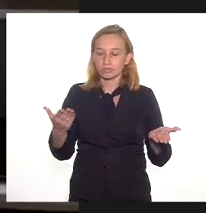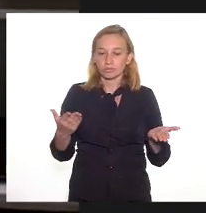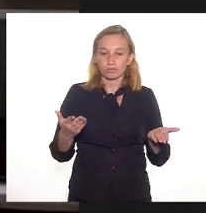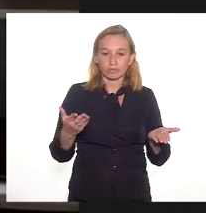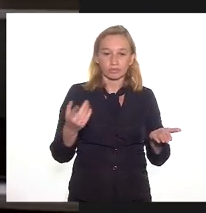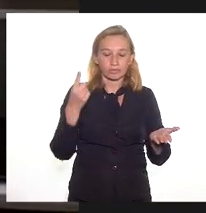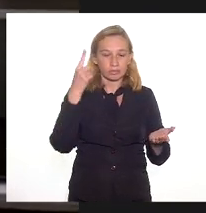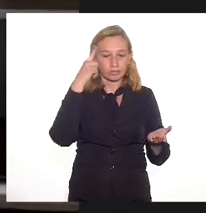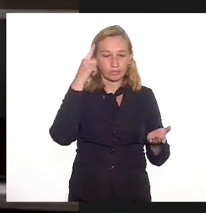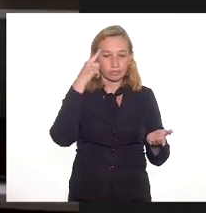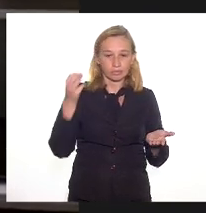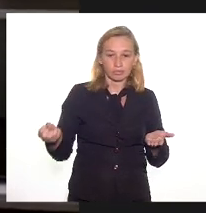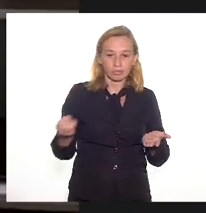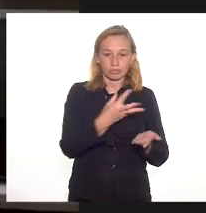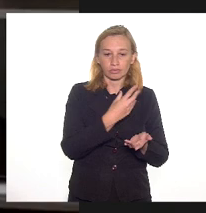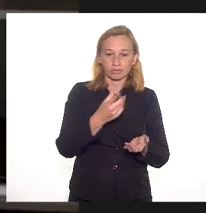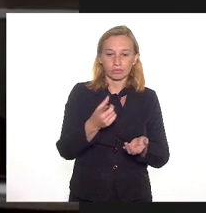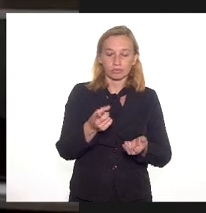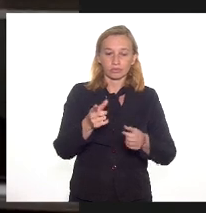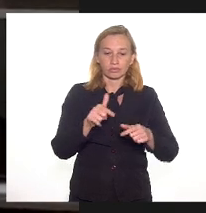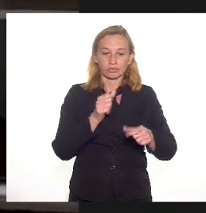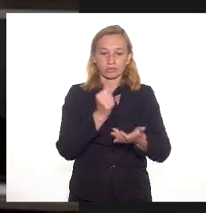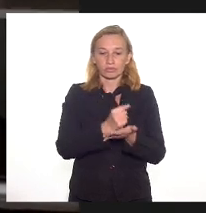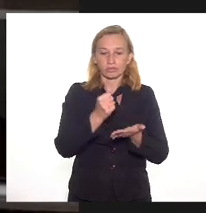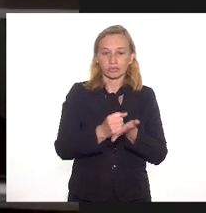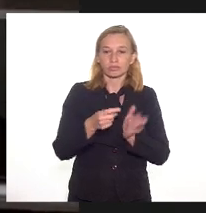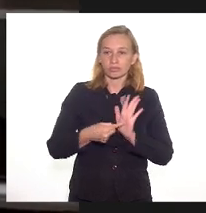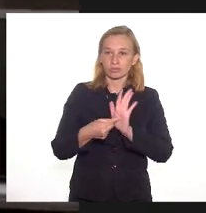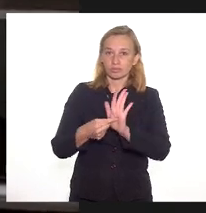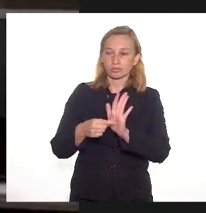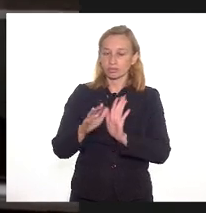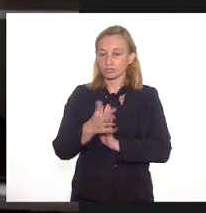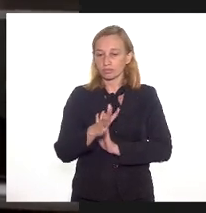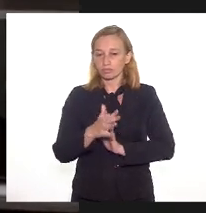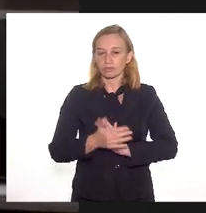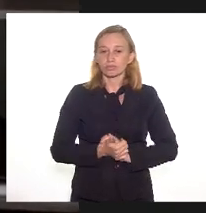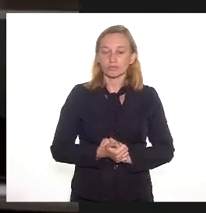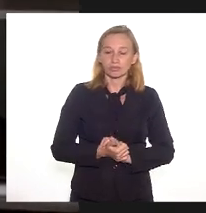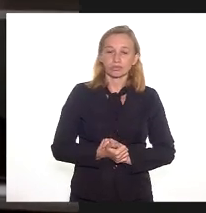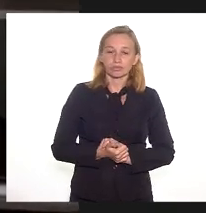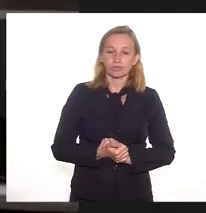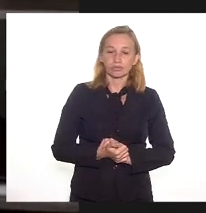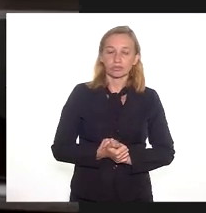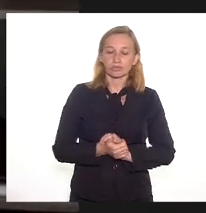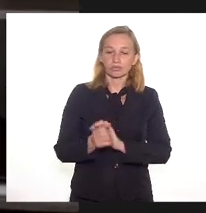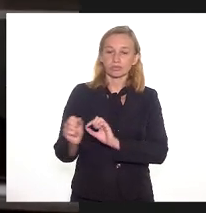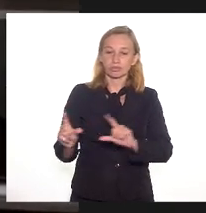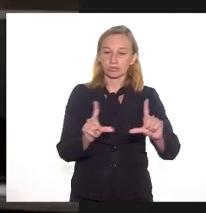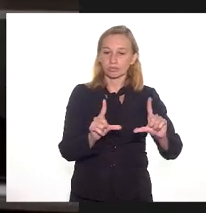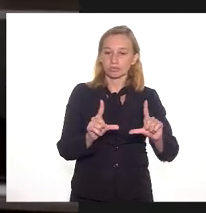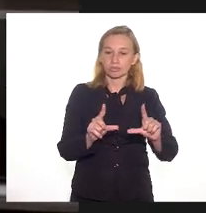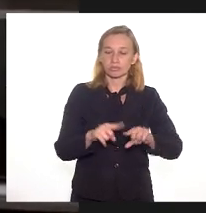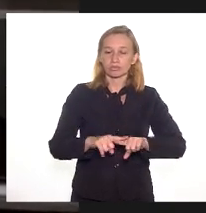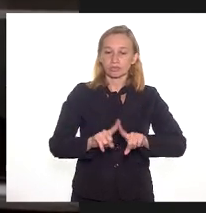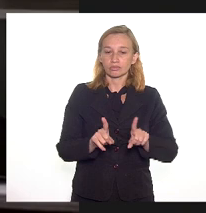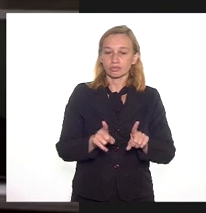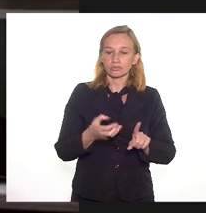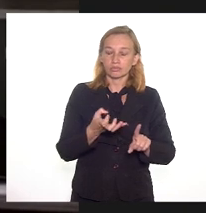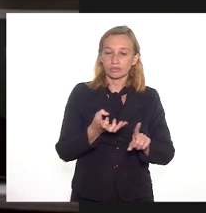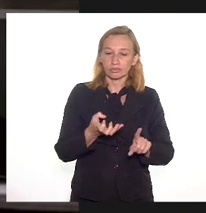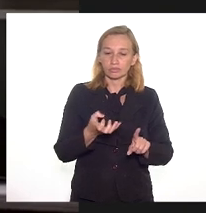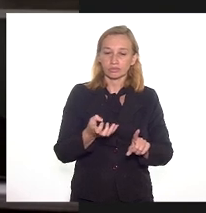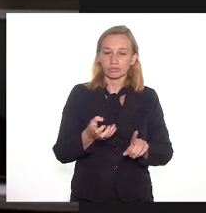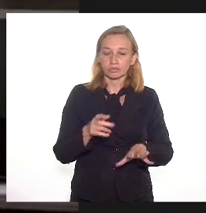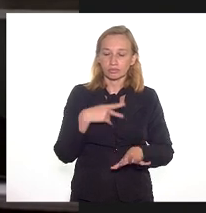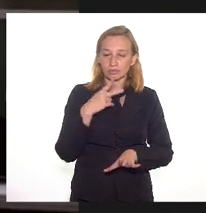expectativa de novas contratações? Você mostrou ali mais ou menos um. Né, já mostrou um gráfico, mas que a gente reafirme